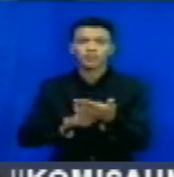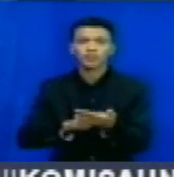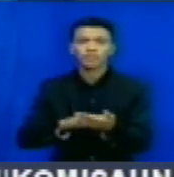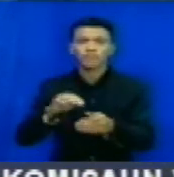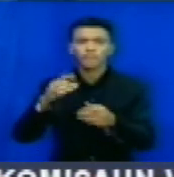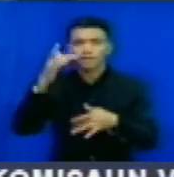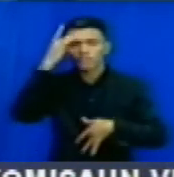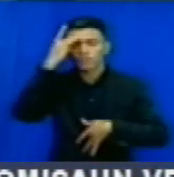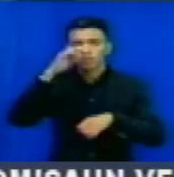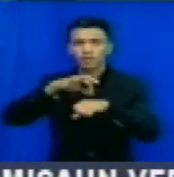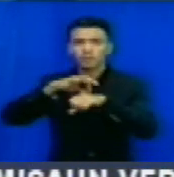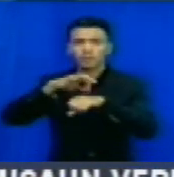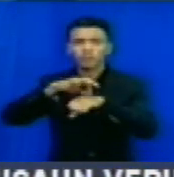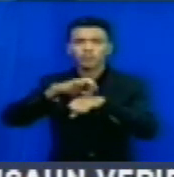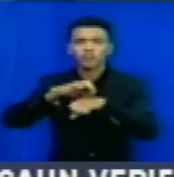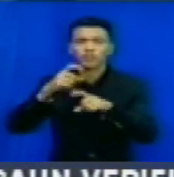colit, e rebulan